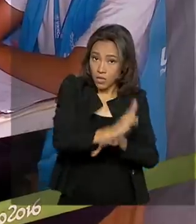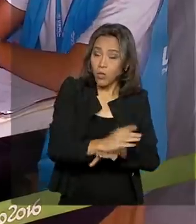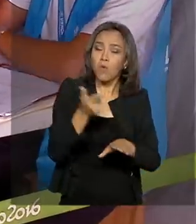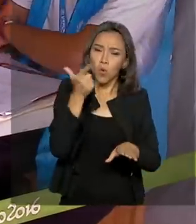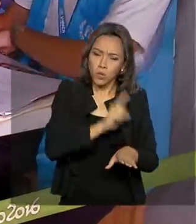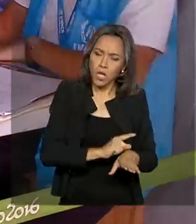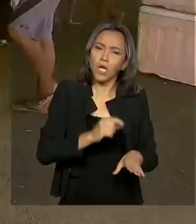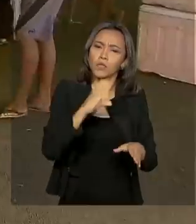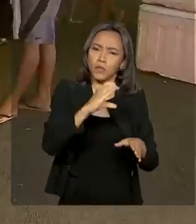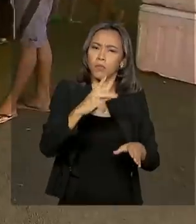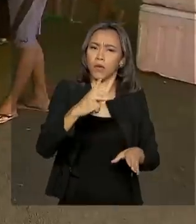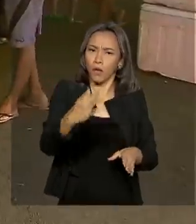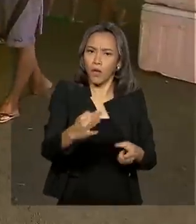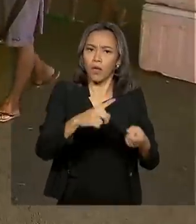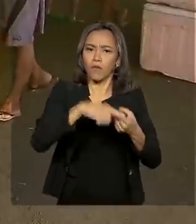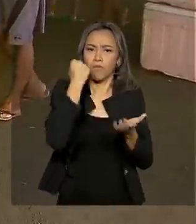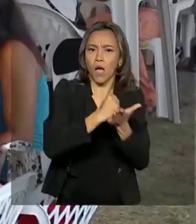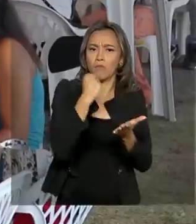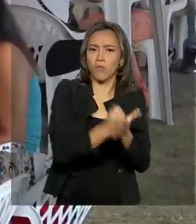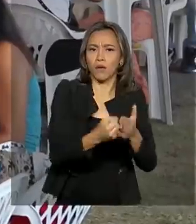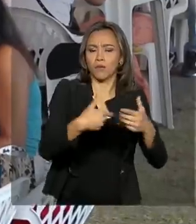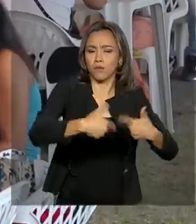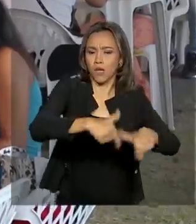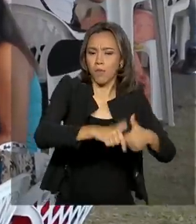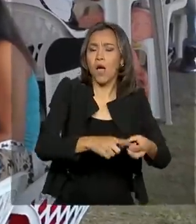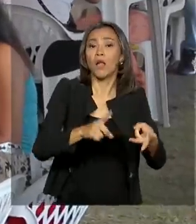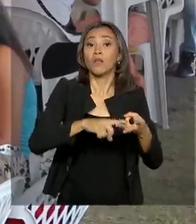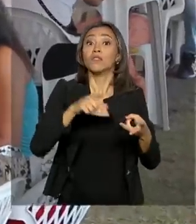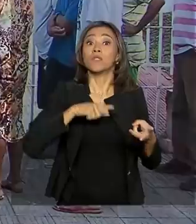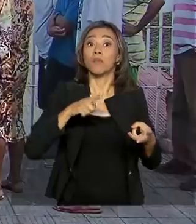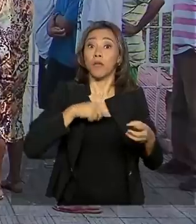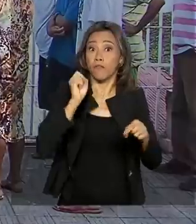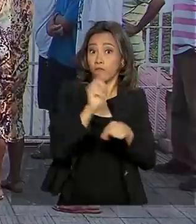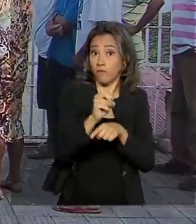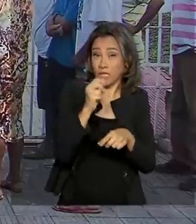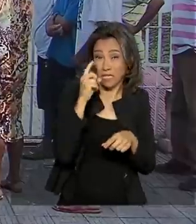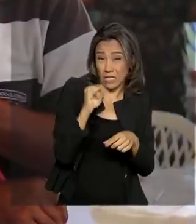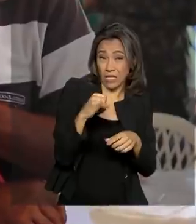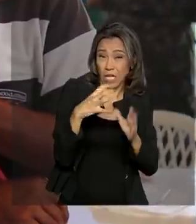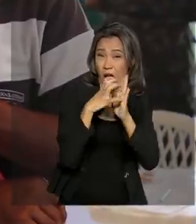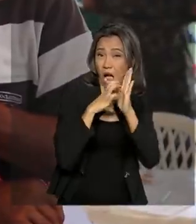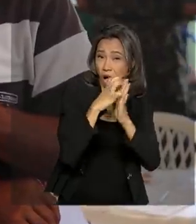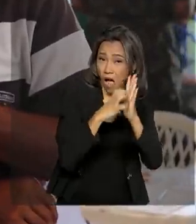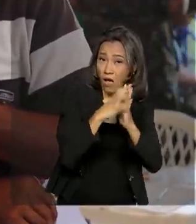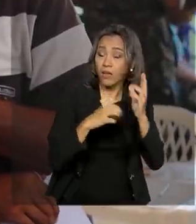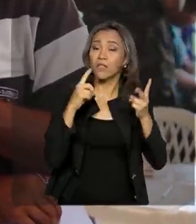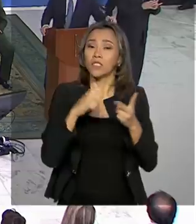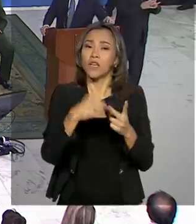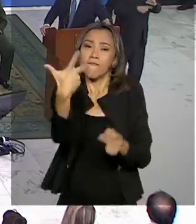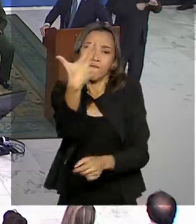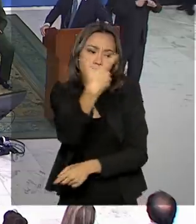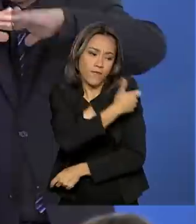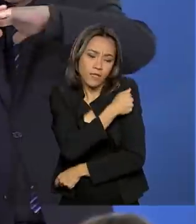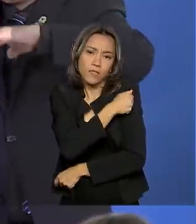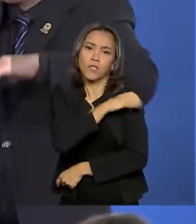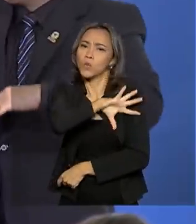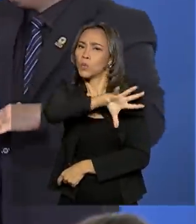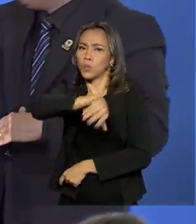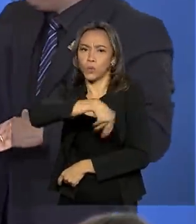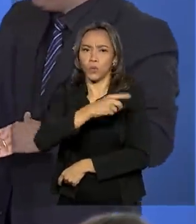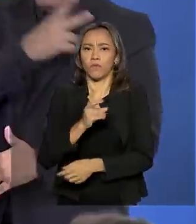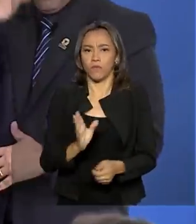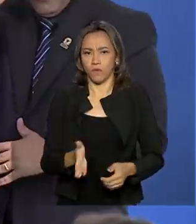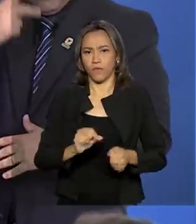e carteira de trabalho. Também passam por testes de HIV, hepatite e sífilis e são vacinados. Foi um